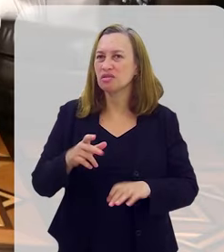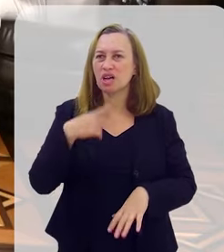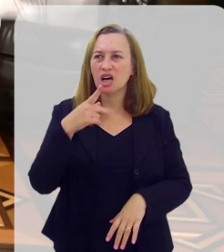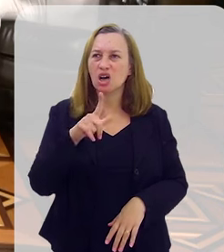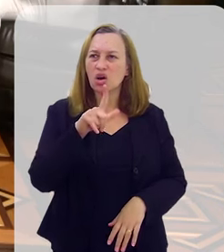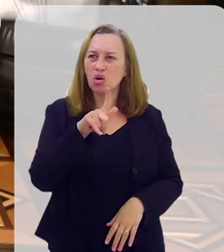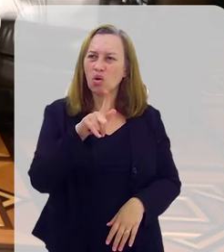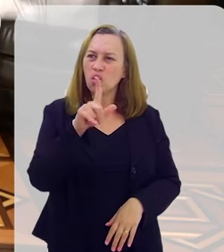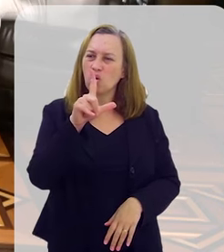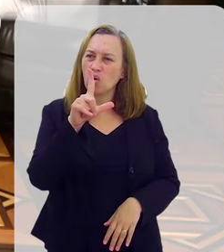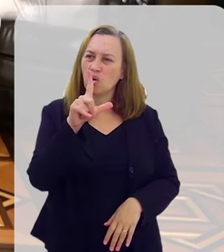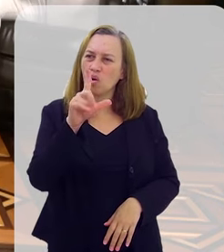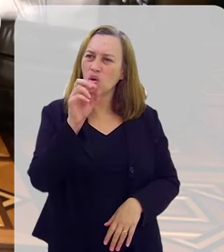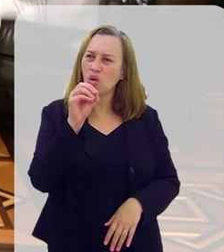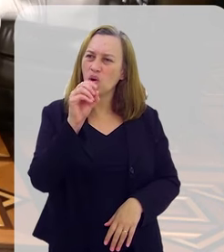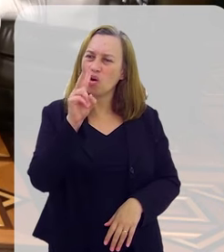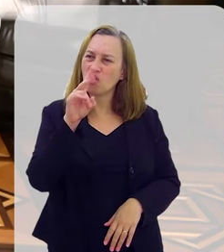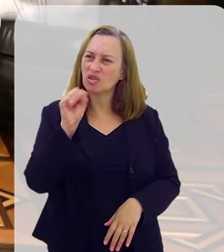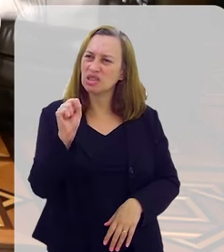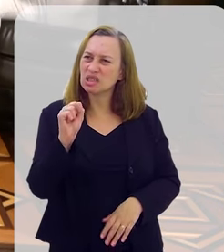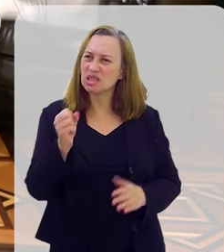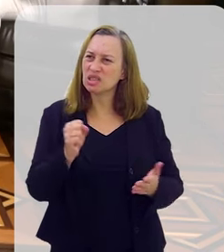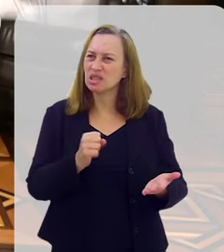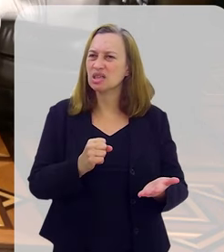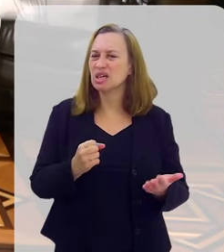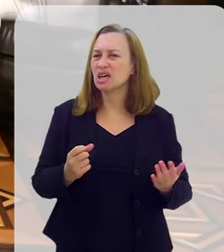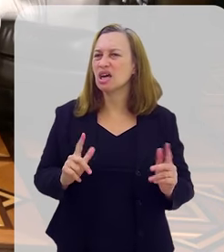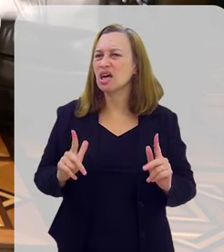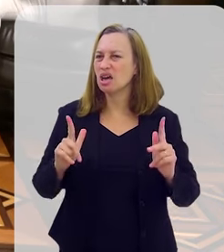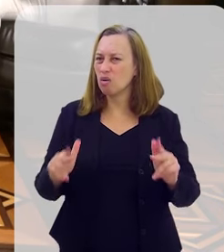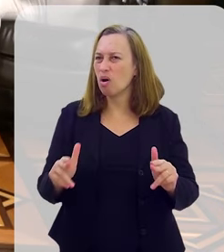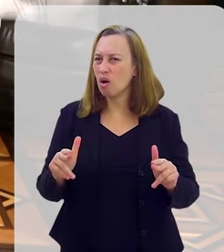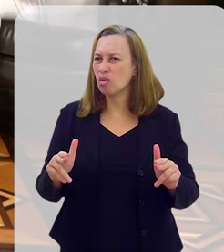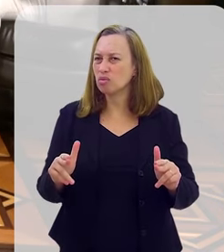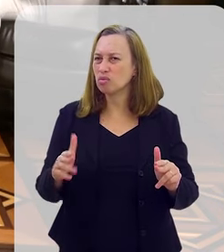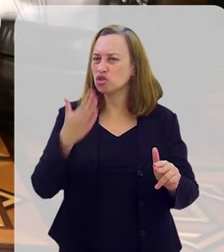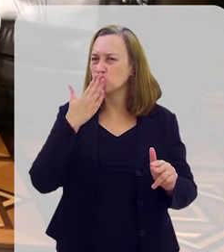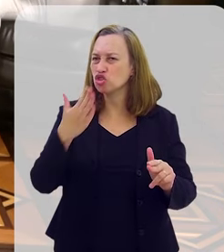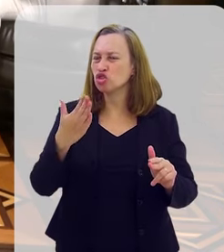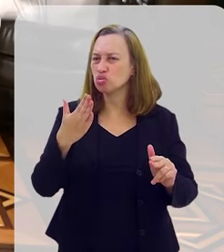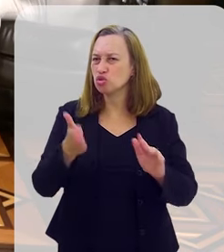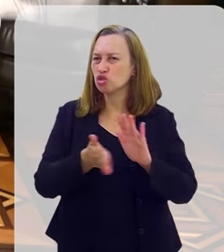que Clóvis Pinho e Eli são a mesma base musical, não?